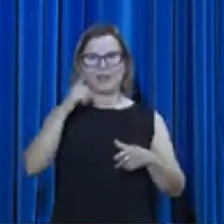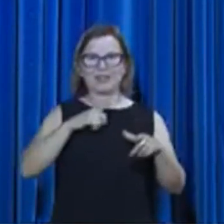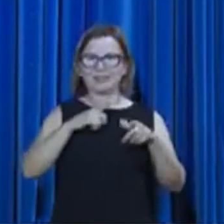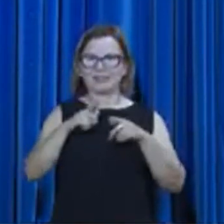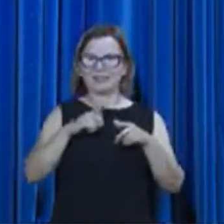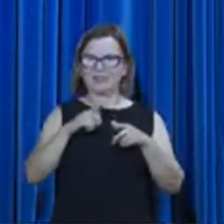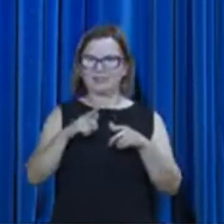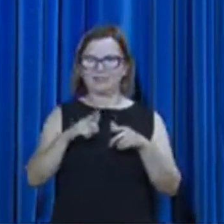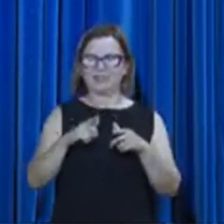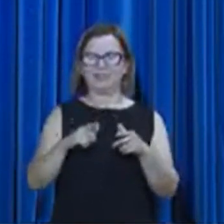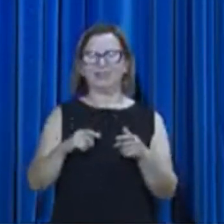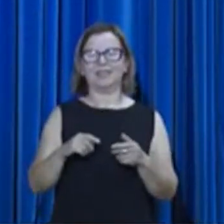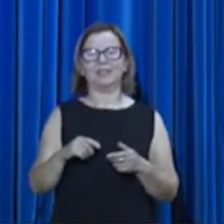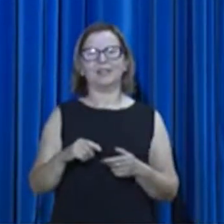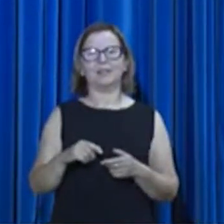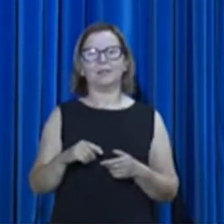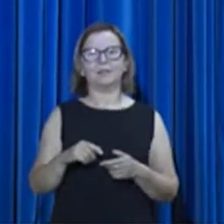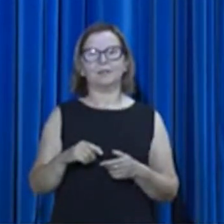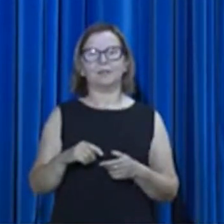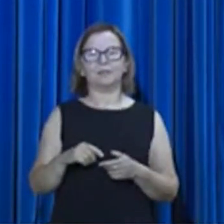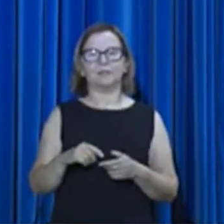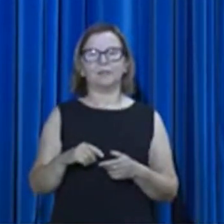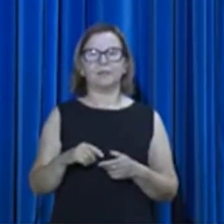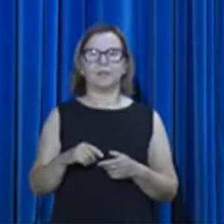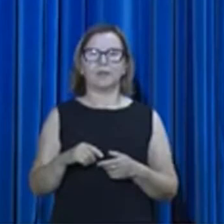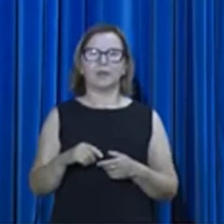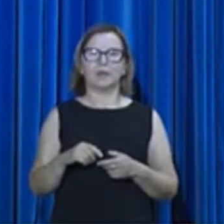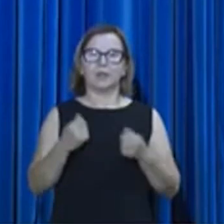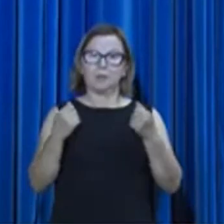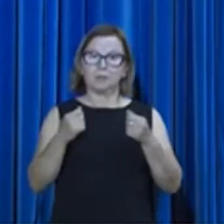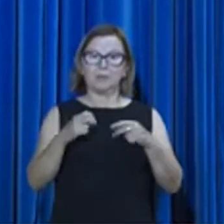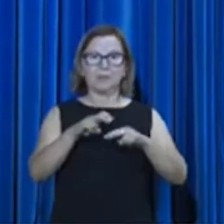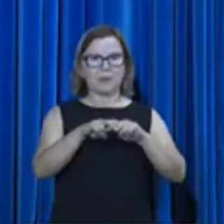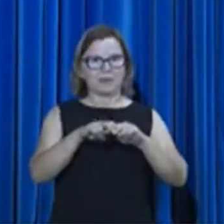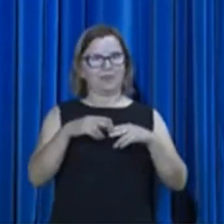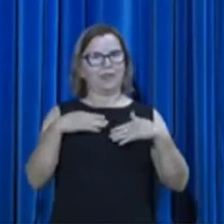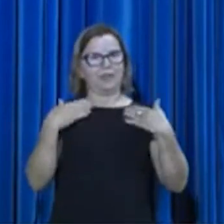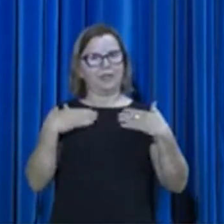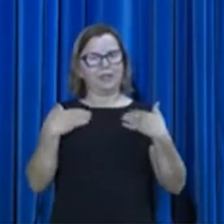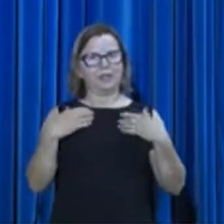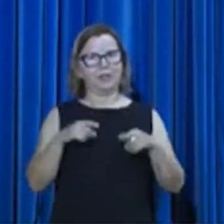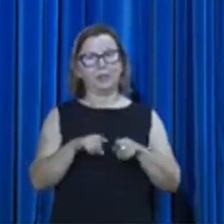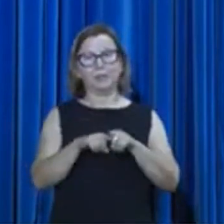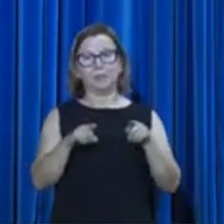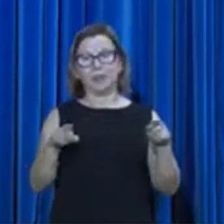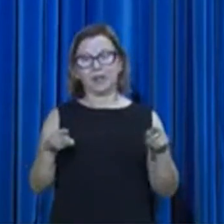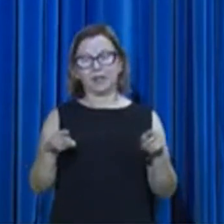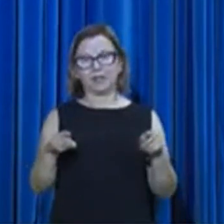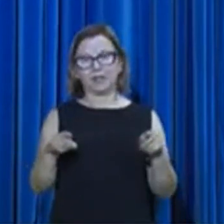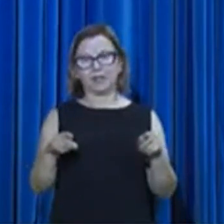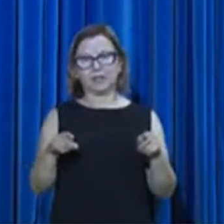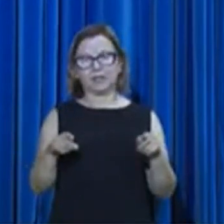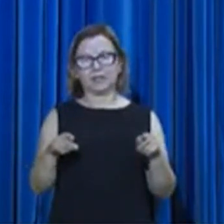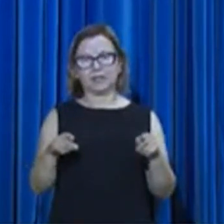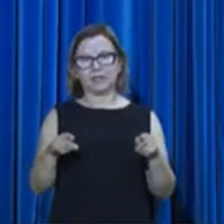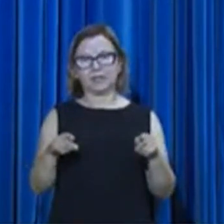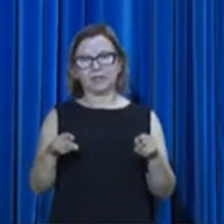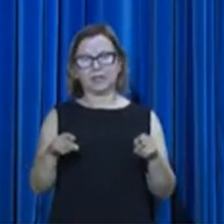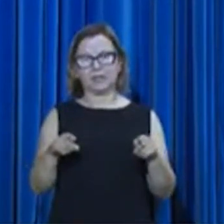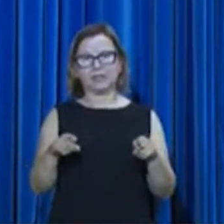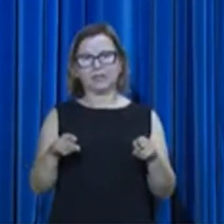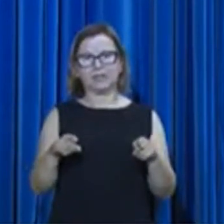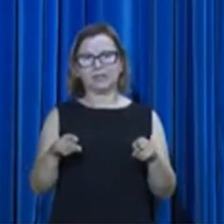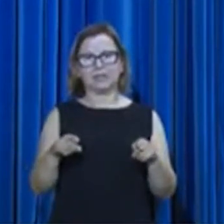dom que nós temos. E deve ser sempre isso o motivo da nossa alegria. Mas quando o suor de Adão começa